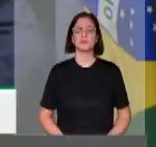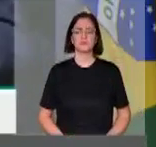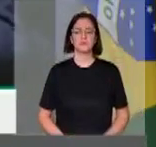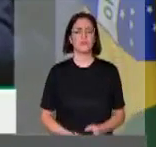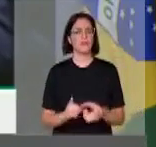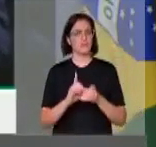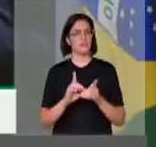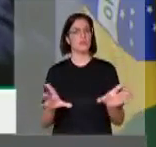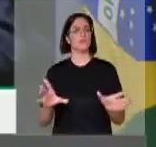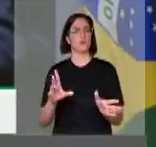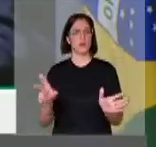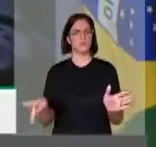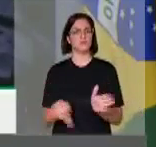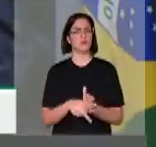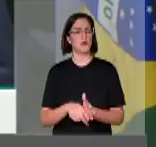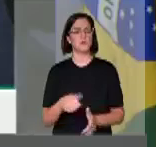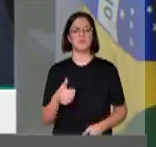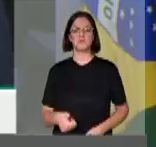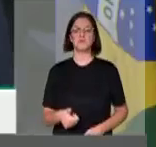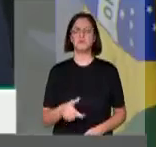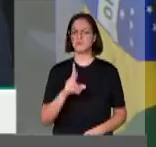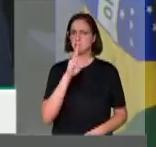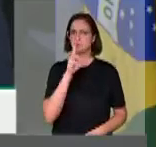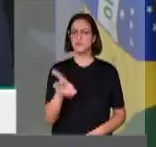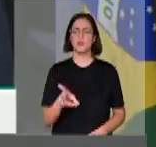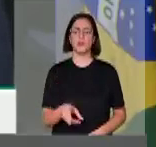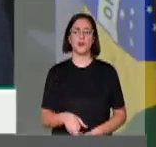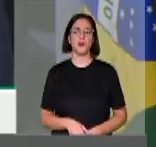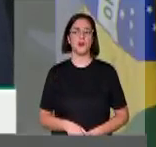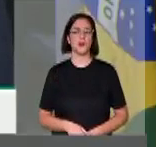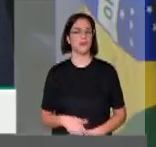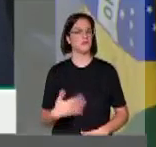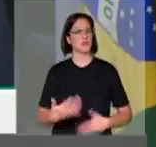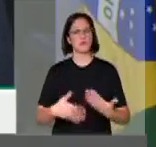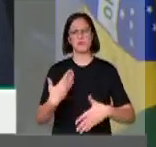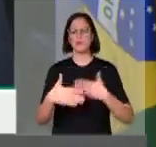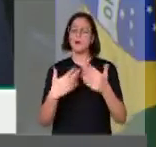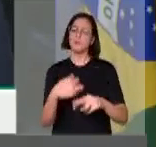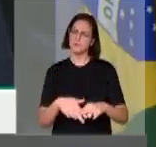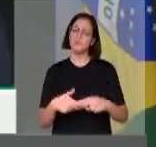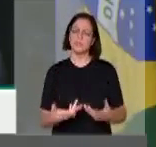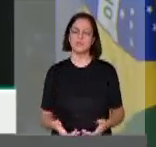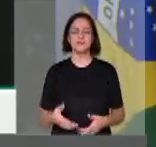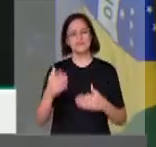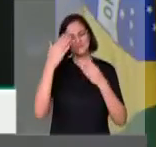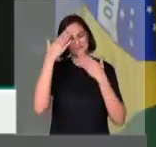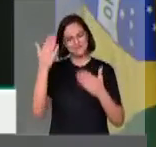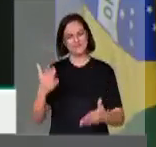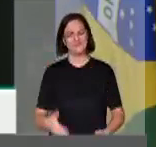da democracia americana e a razão de ser também do seu colossal progresso. Senhor Presidente, muito obrigado. Obrigado.